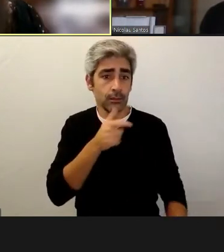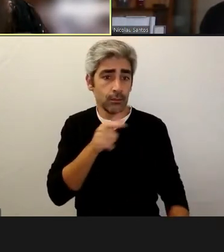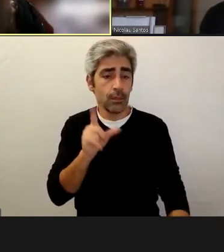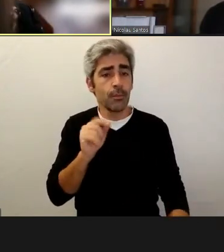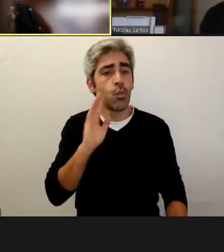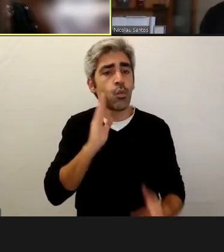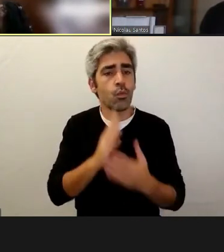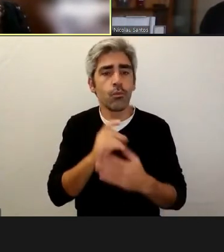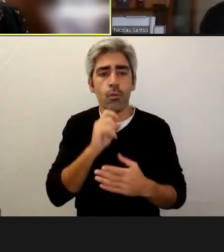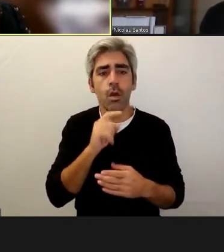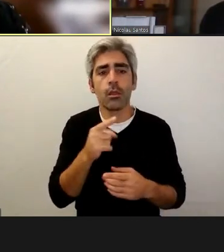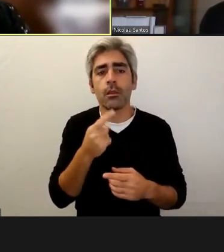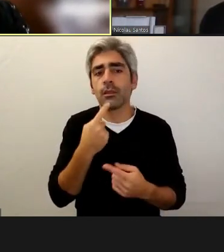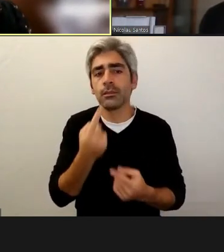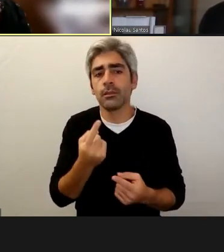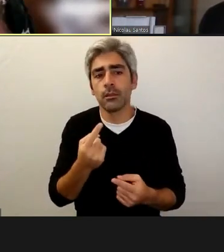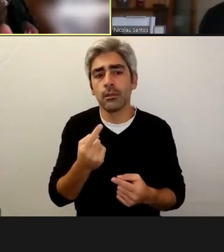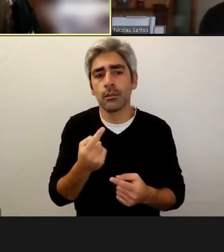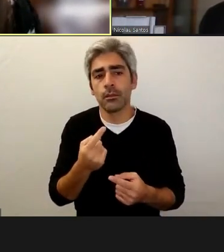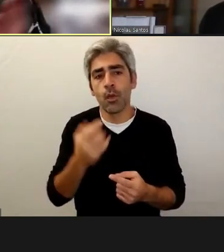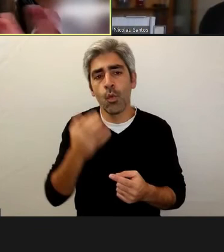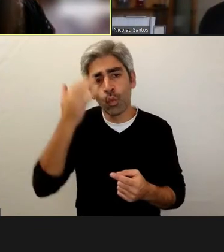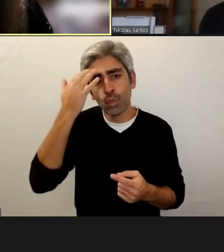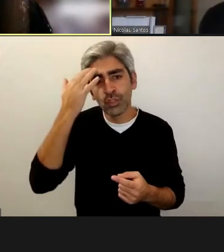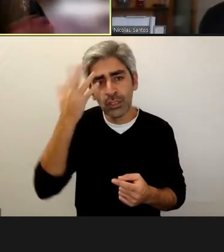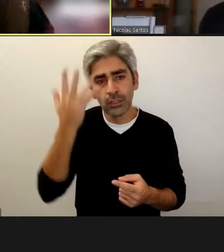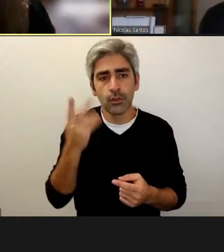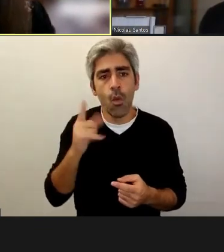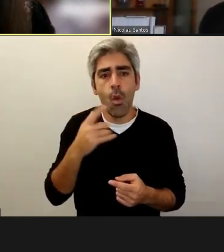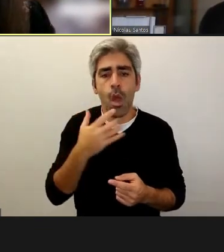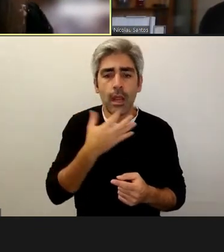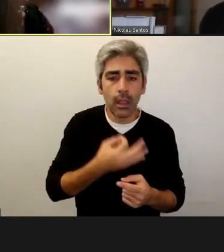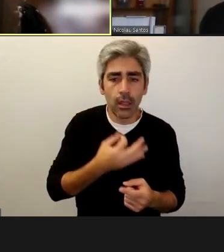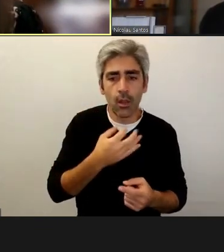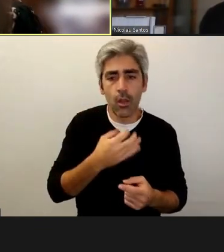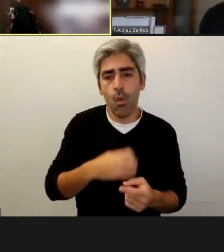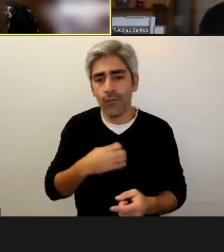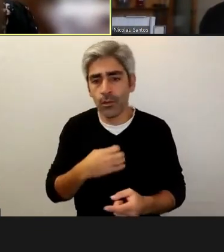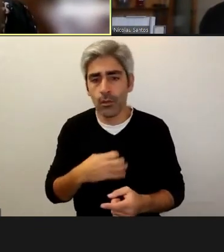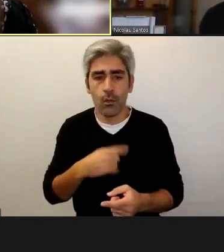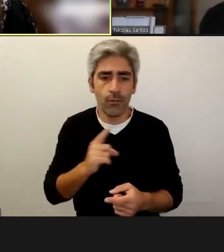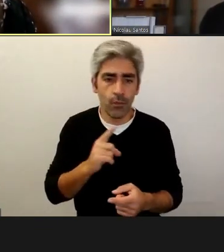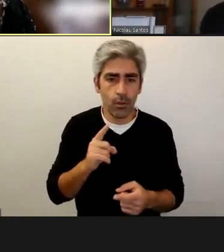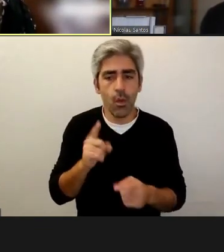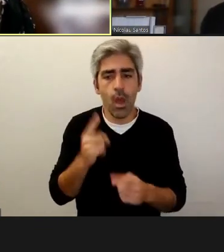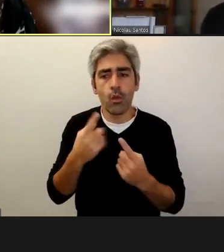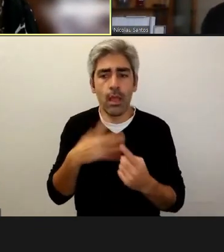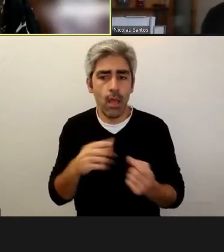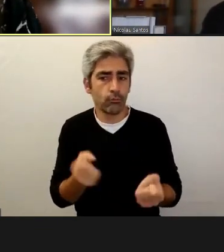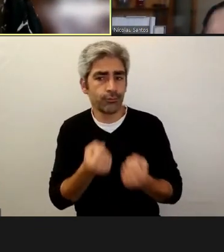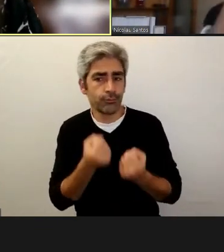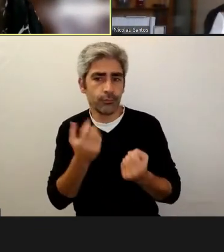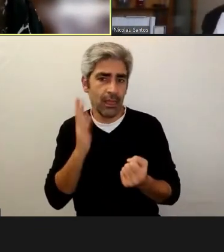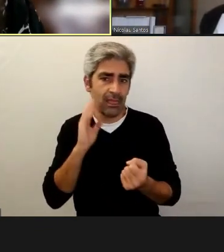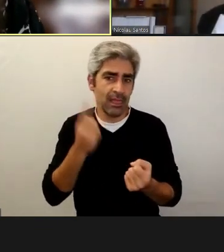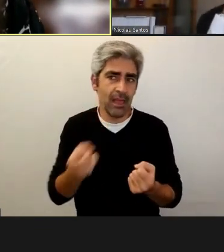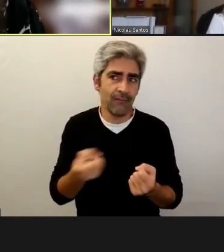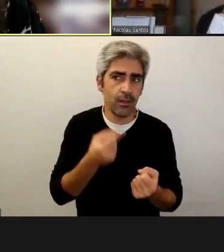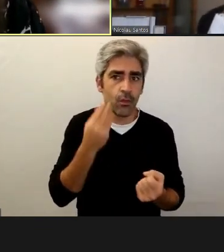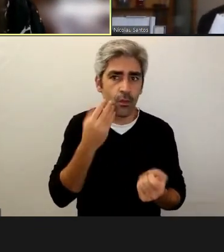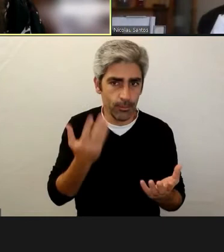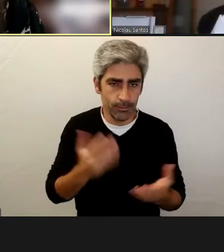por exemplo, invocar-se razões de consciência ou de convicções, por exemplo, para obstar a esse dever. Um dever